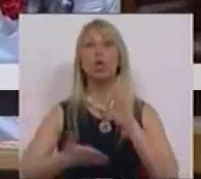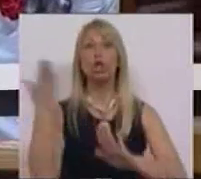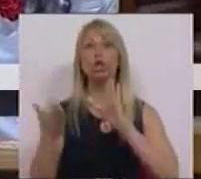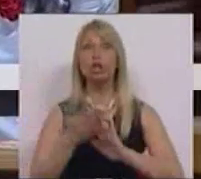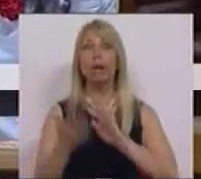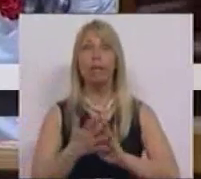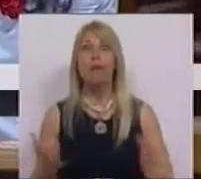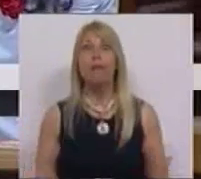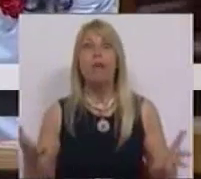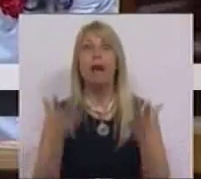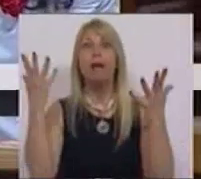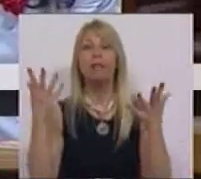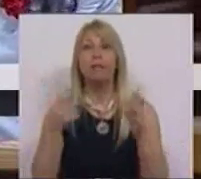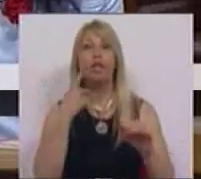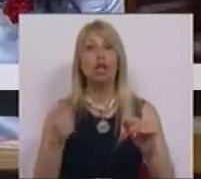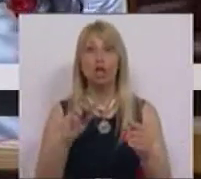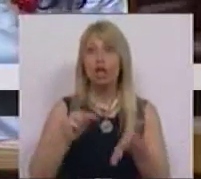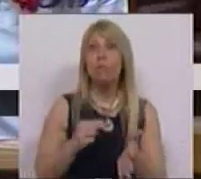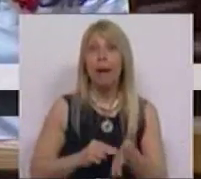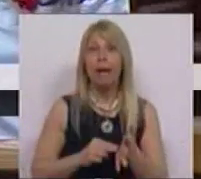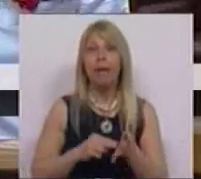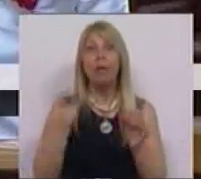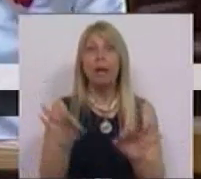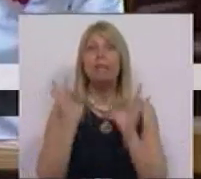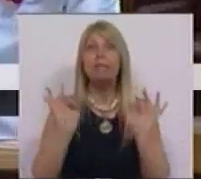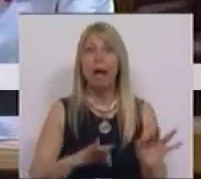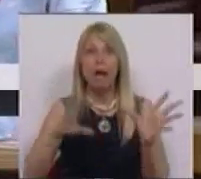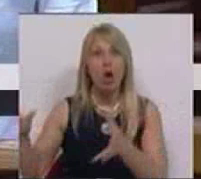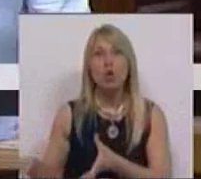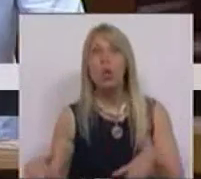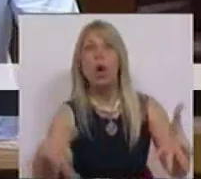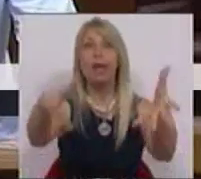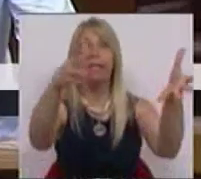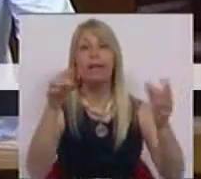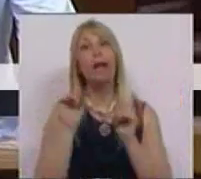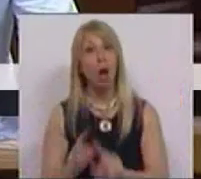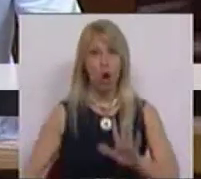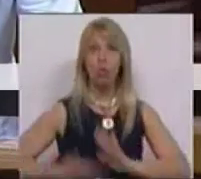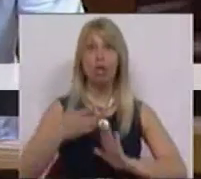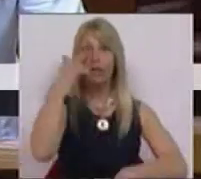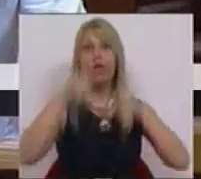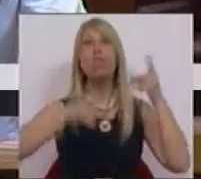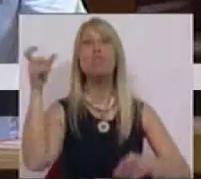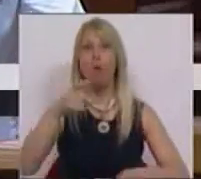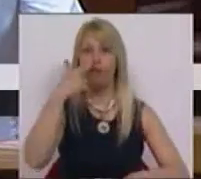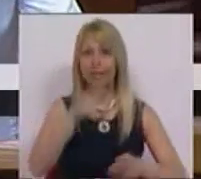espera só se estanca na torrente. É esta torrente, esta semente, esta urgência deste povo e esta